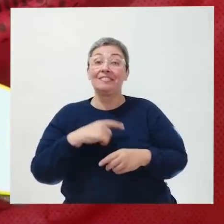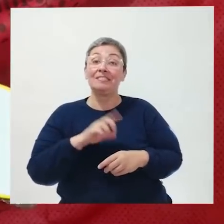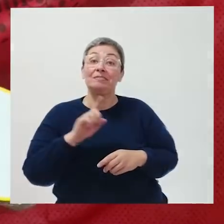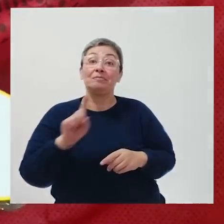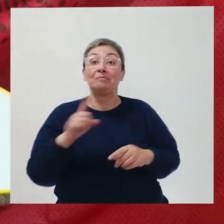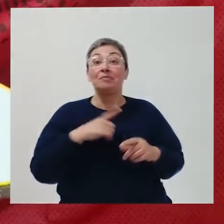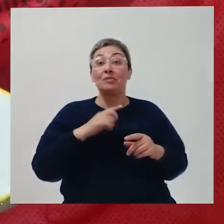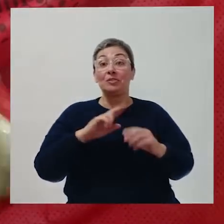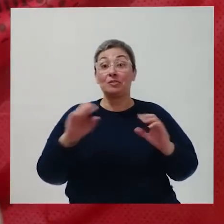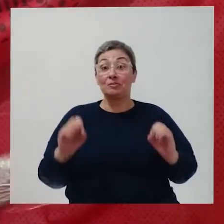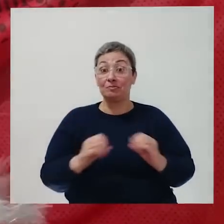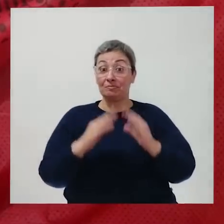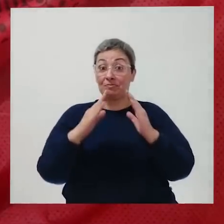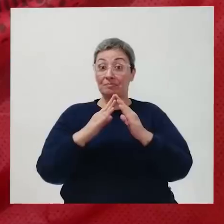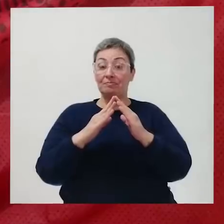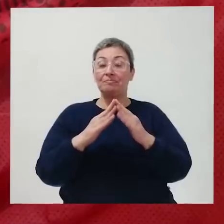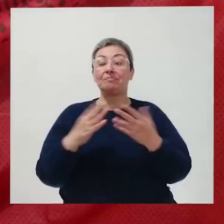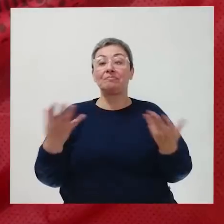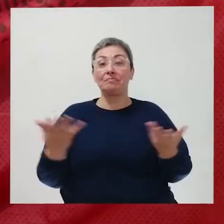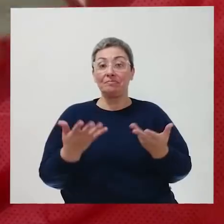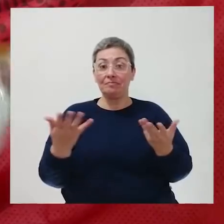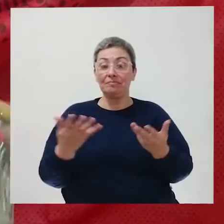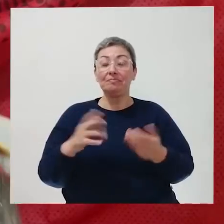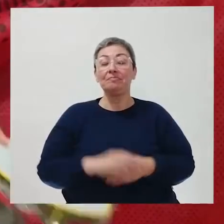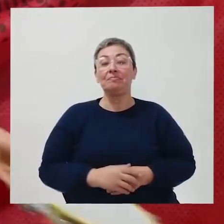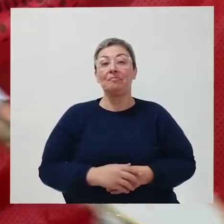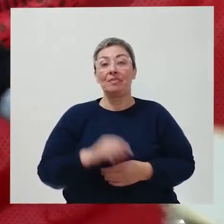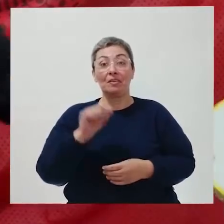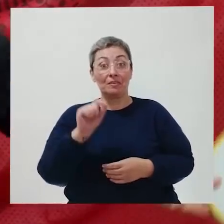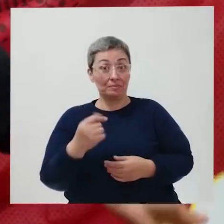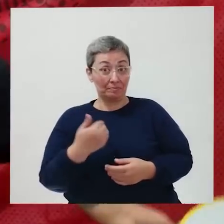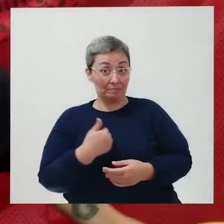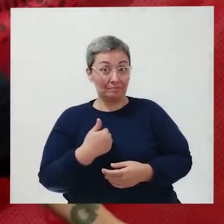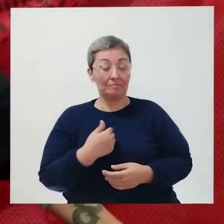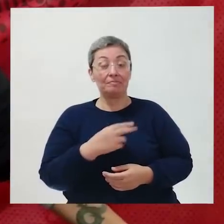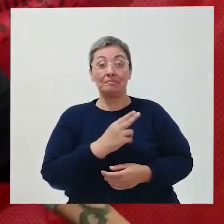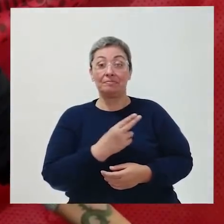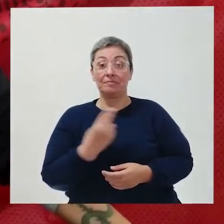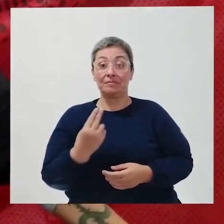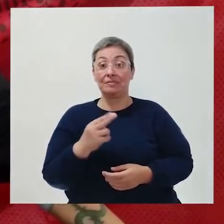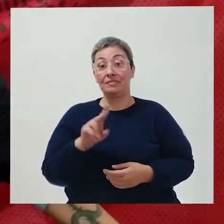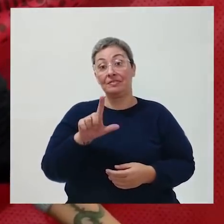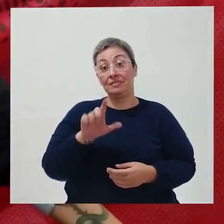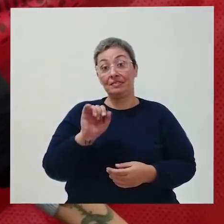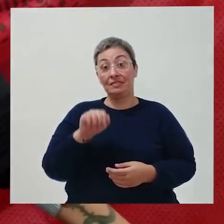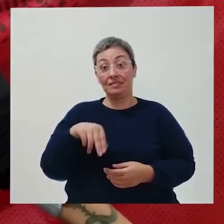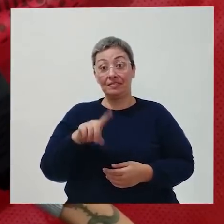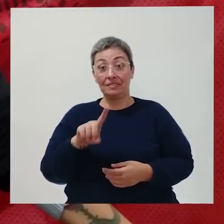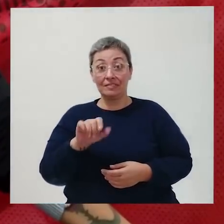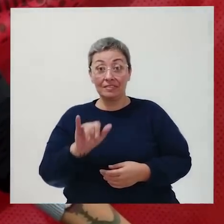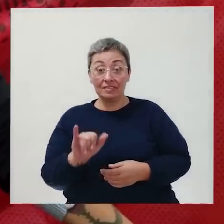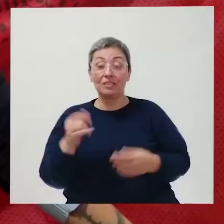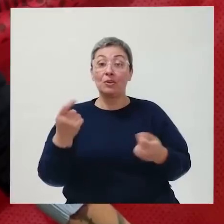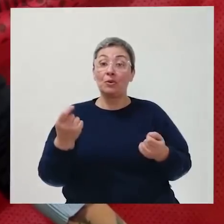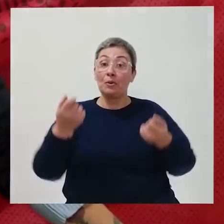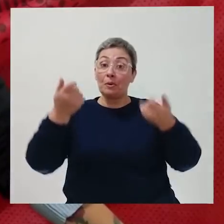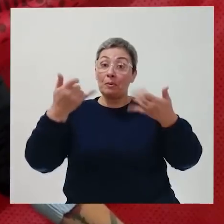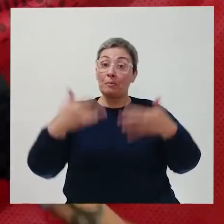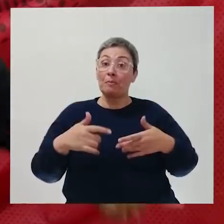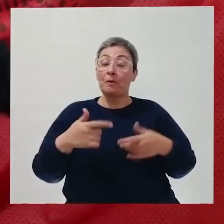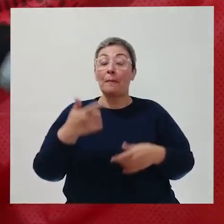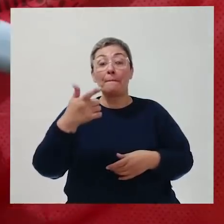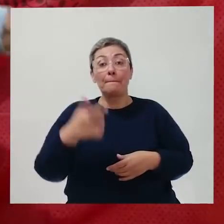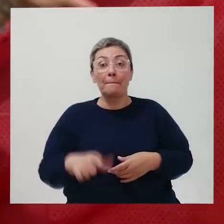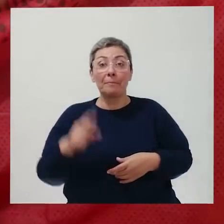programa Saberes em Casa. E hoje eu, Lindy Barbosa, estou trazendo mais